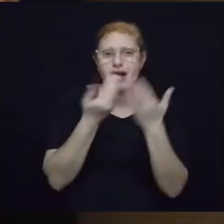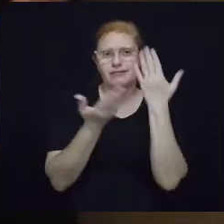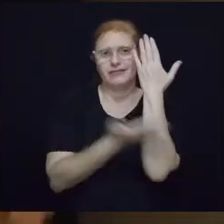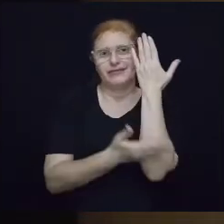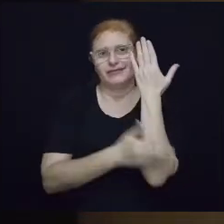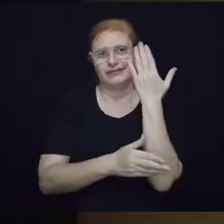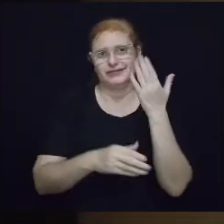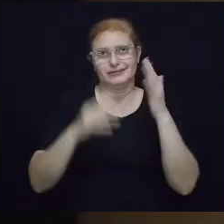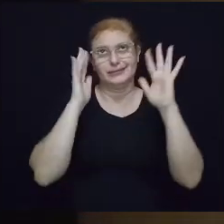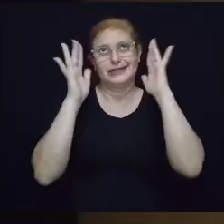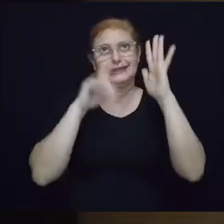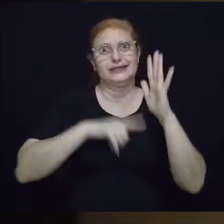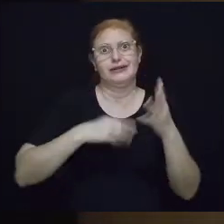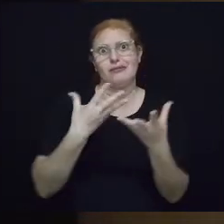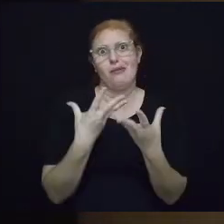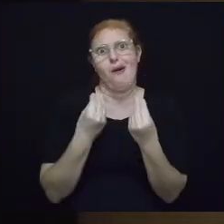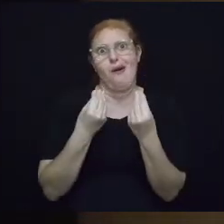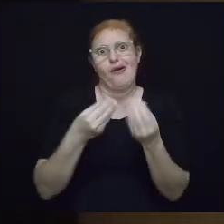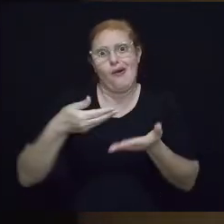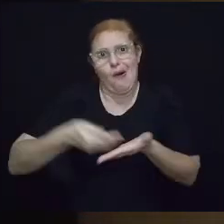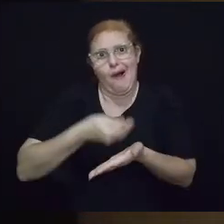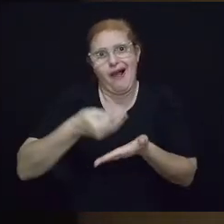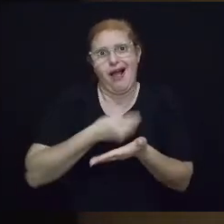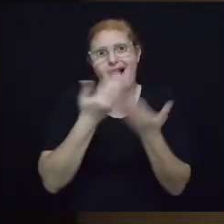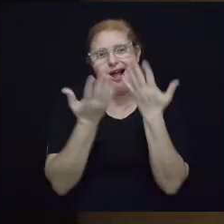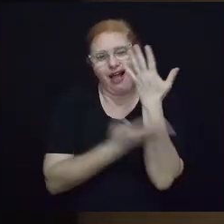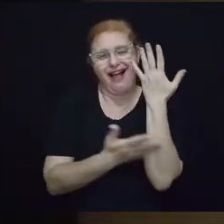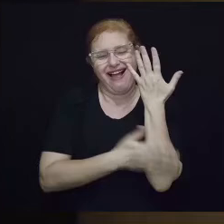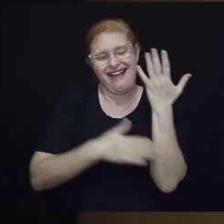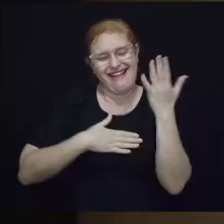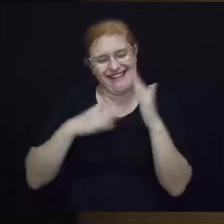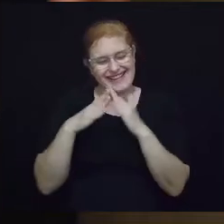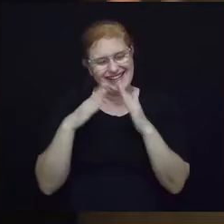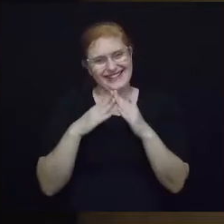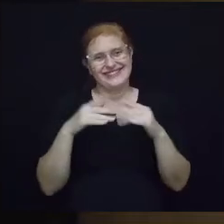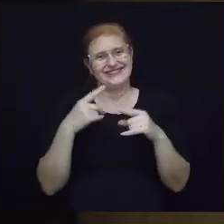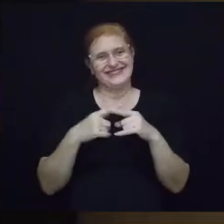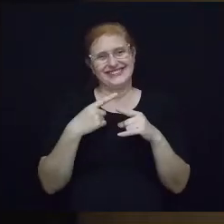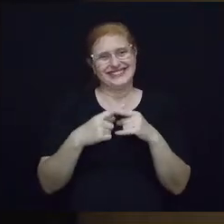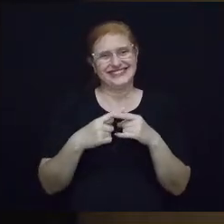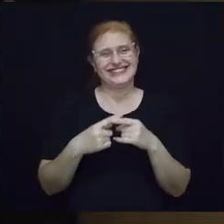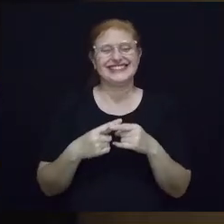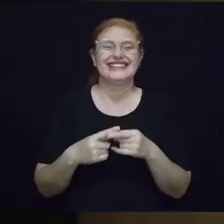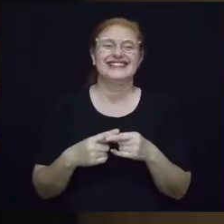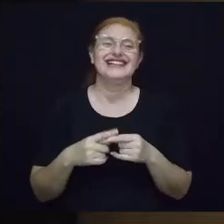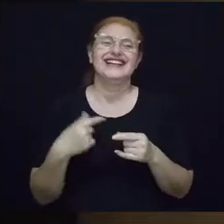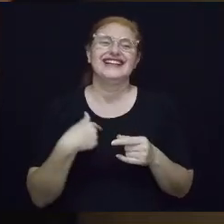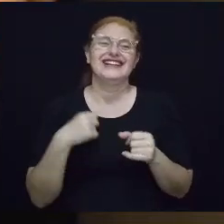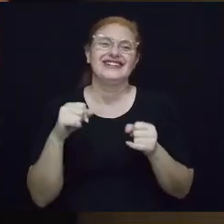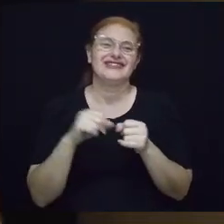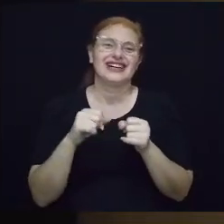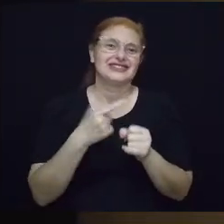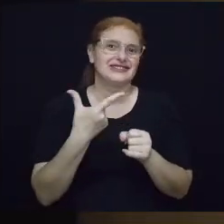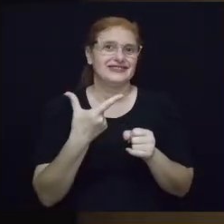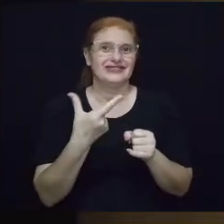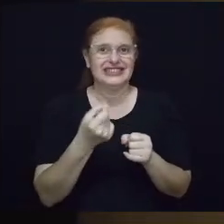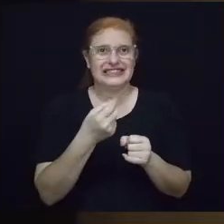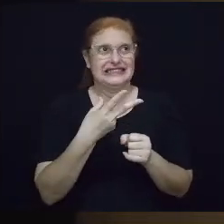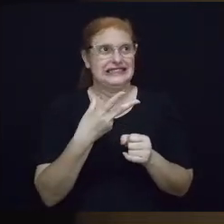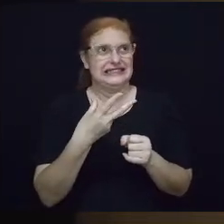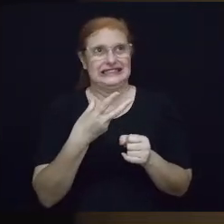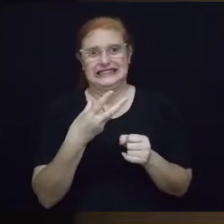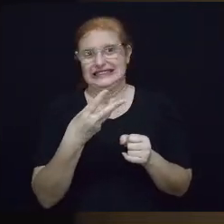tenho um monte de colher de madeira lá em casa, porque entre uma peça e outra eu vou fazendo, sei lá, 20, 30